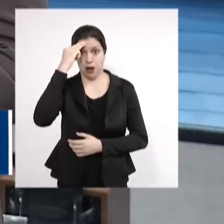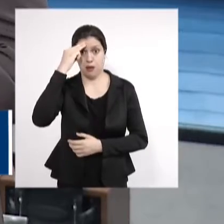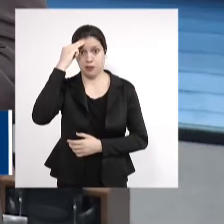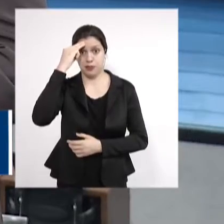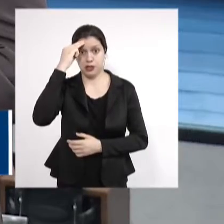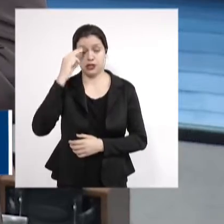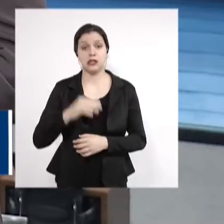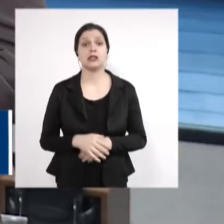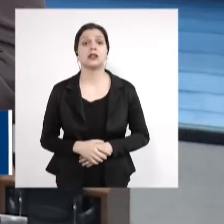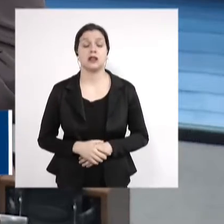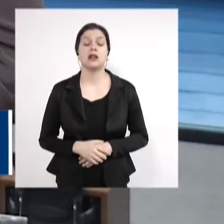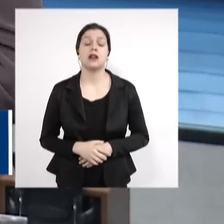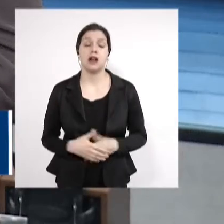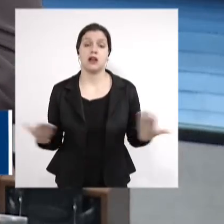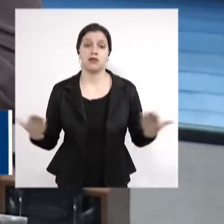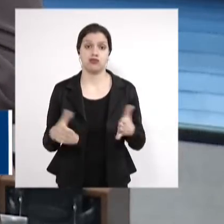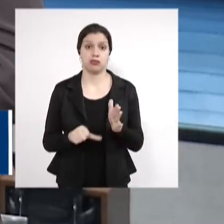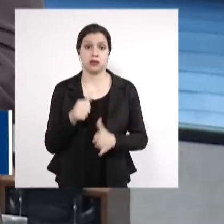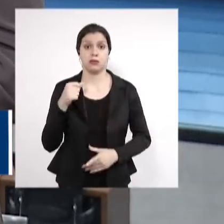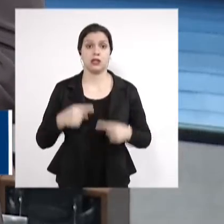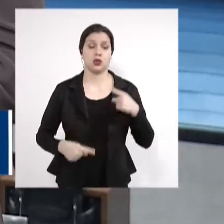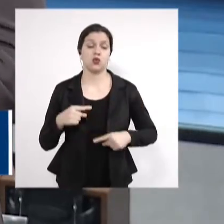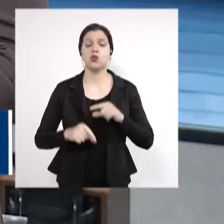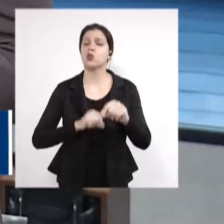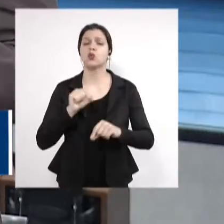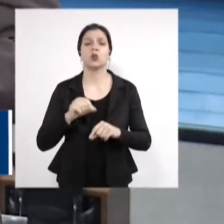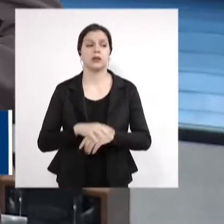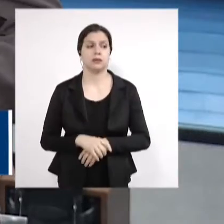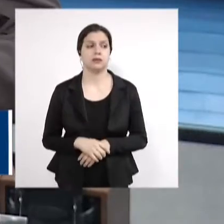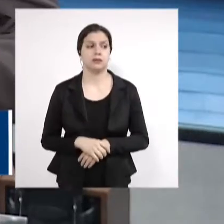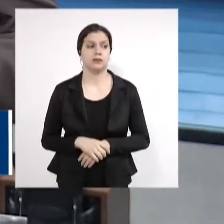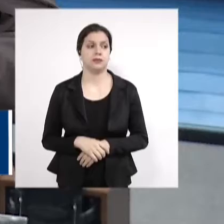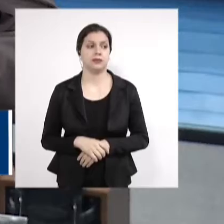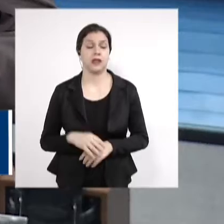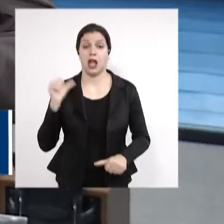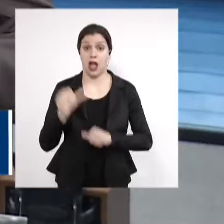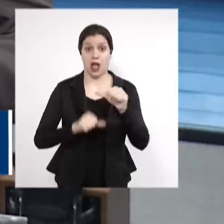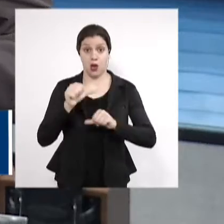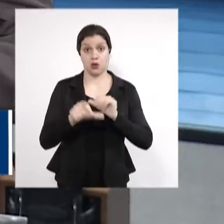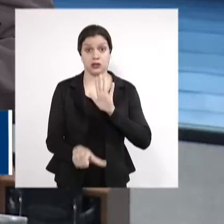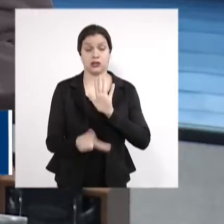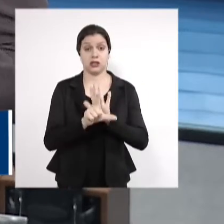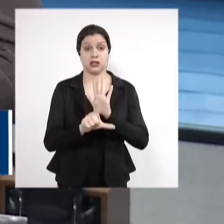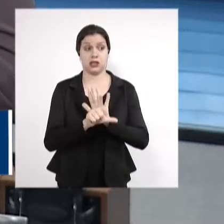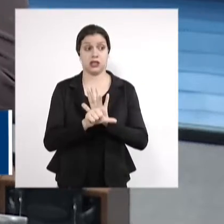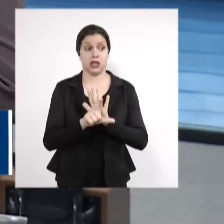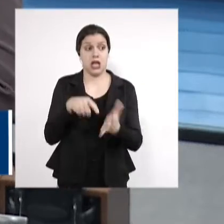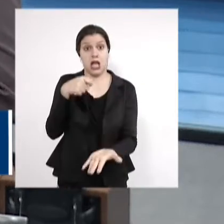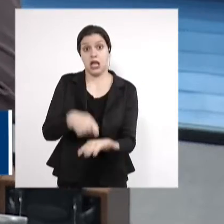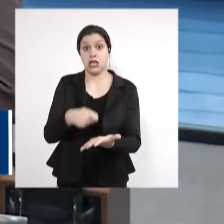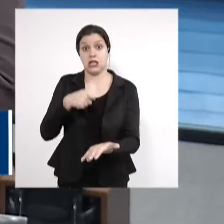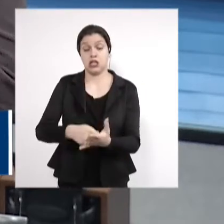Barbosinha. Entra em primeira discussão, é com relação à alteração da lei que exige